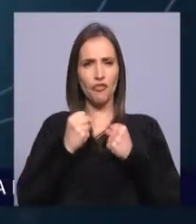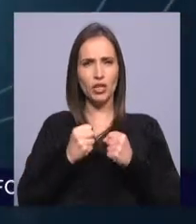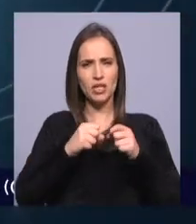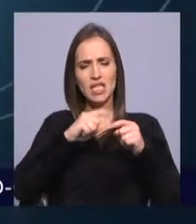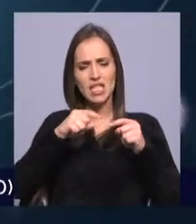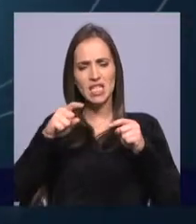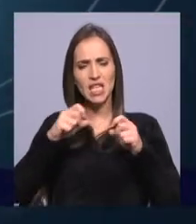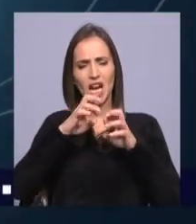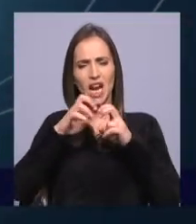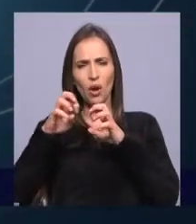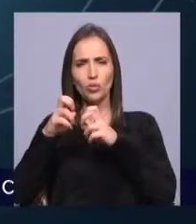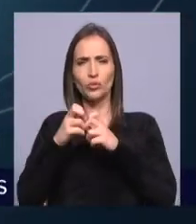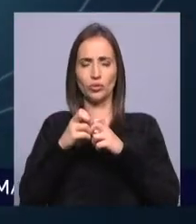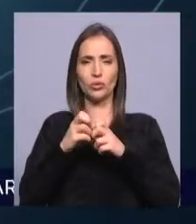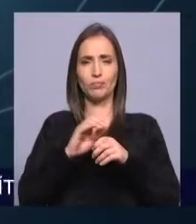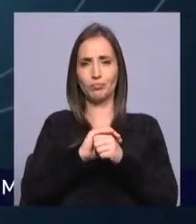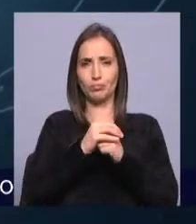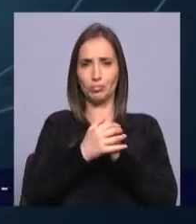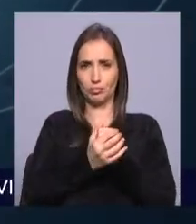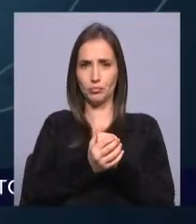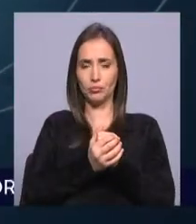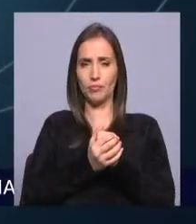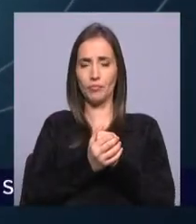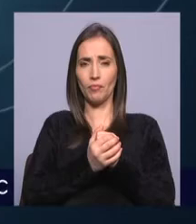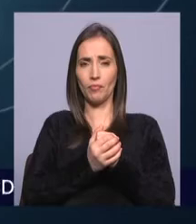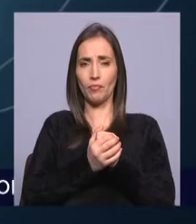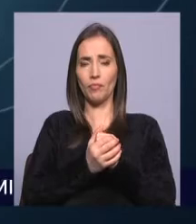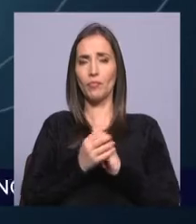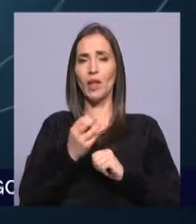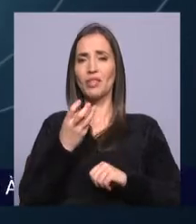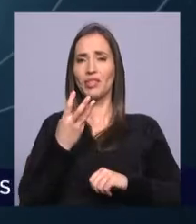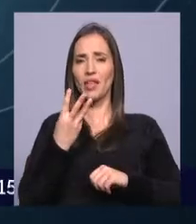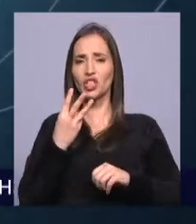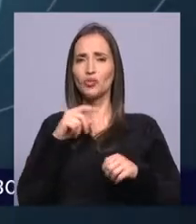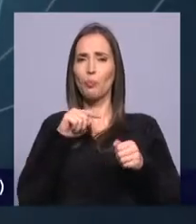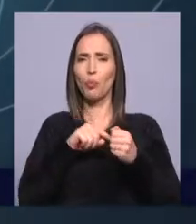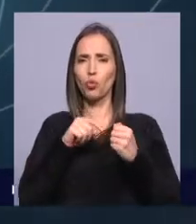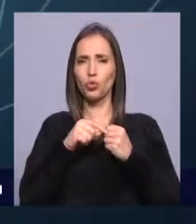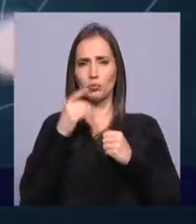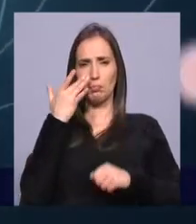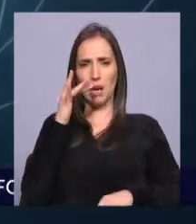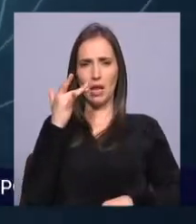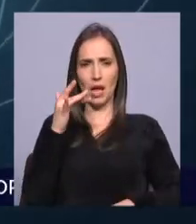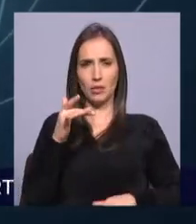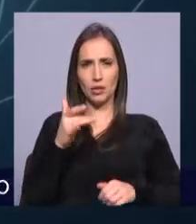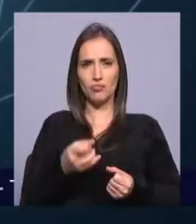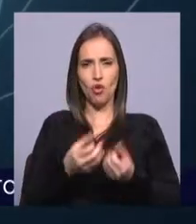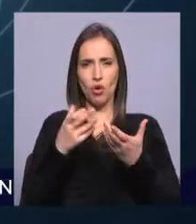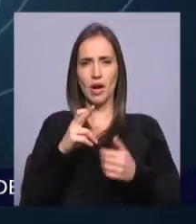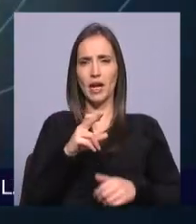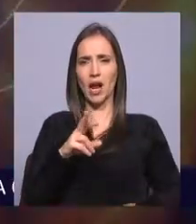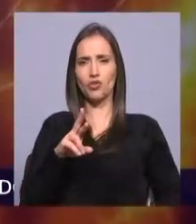à superfície desta magnetar e, no fundo, foram 3 pontos brilhantes e emissores de